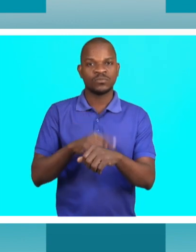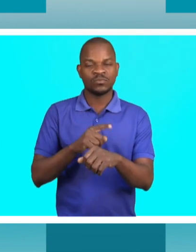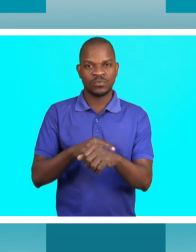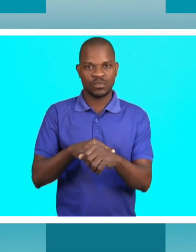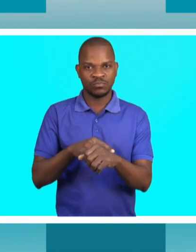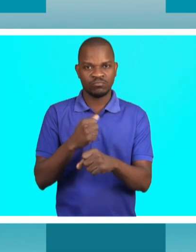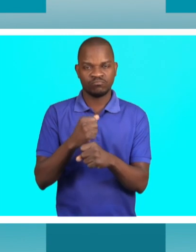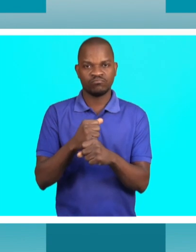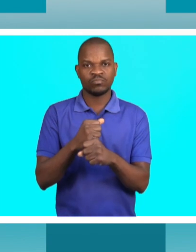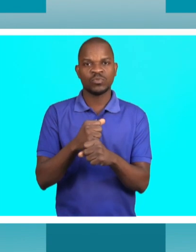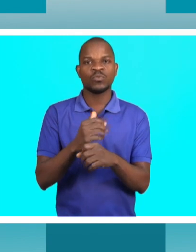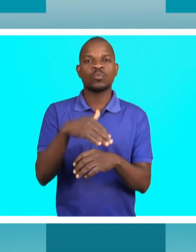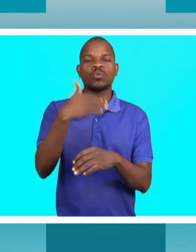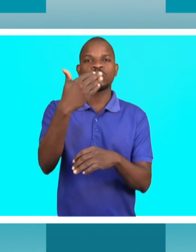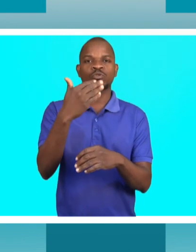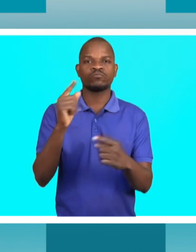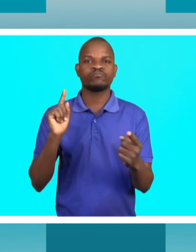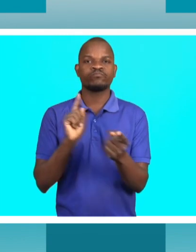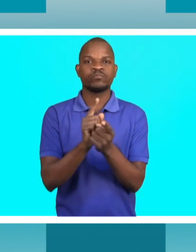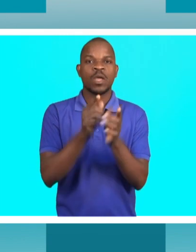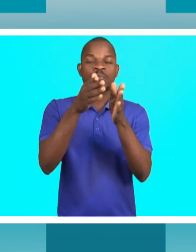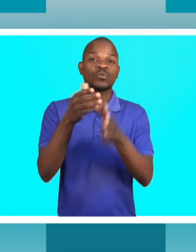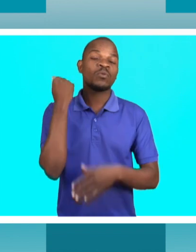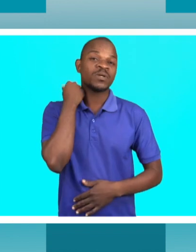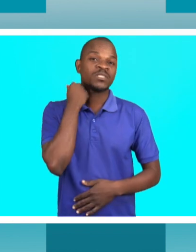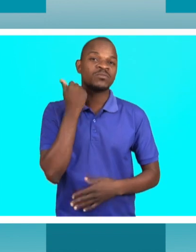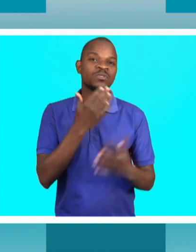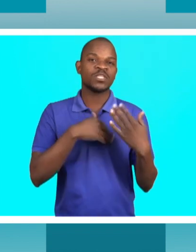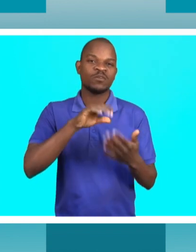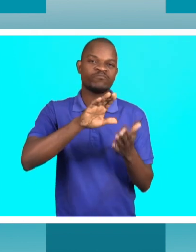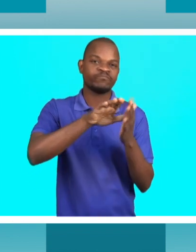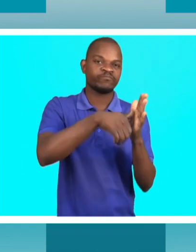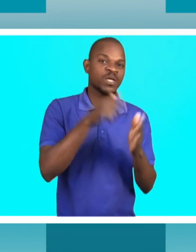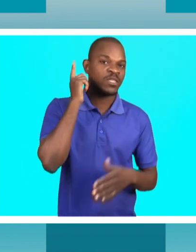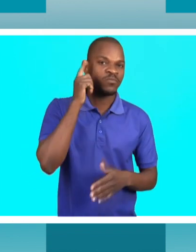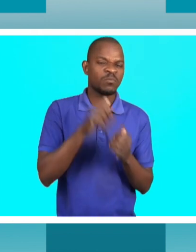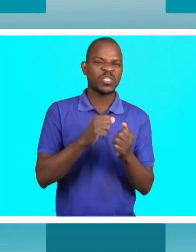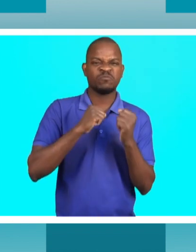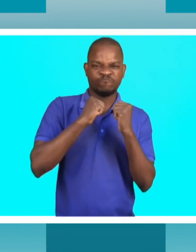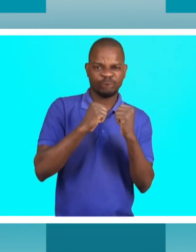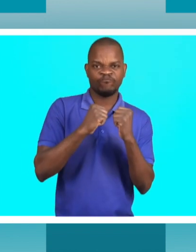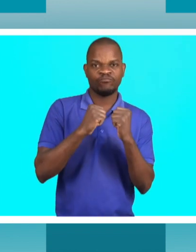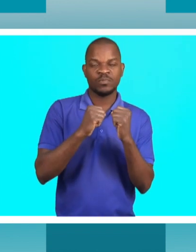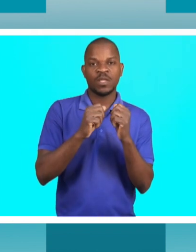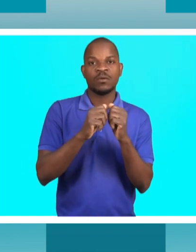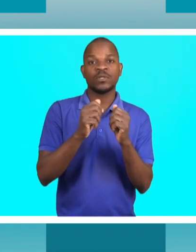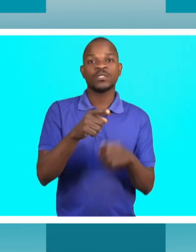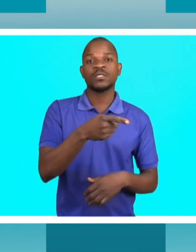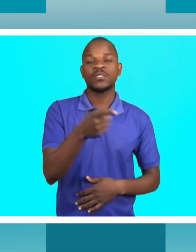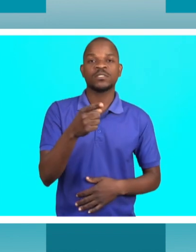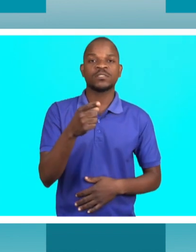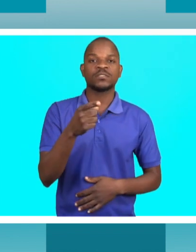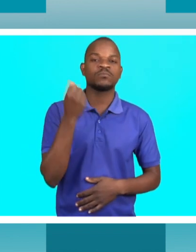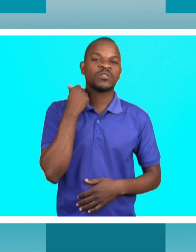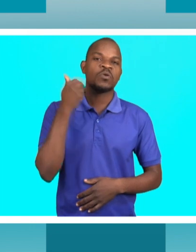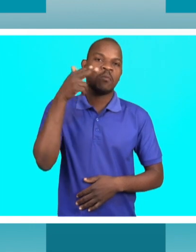Então, me deparei com os bandidos que queriam arrancar o telefone. Então, eu ofereci uma resistência e daí